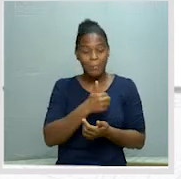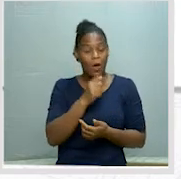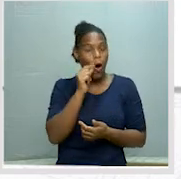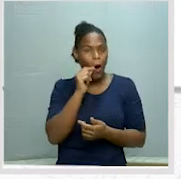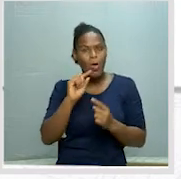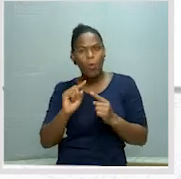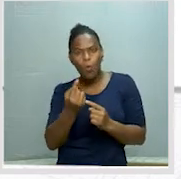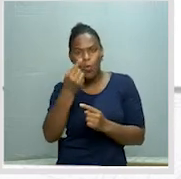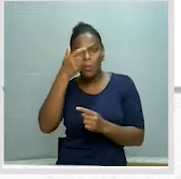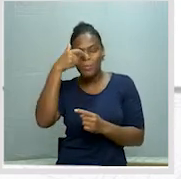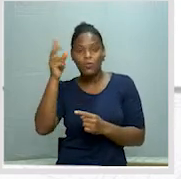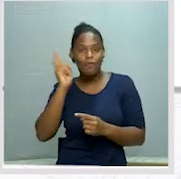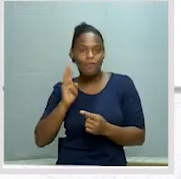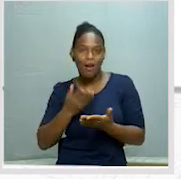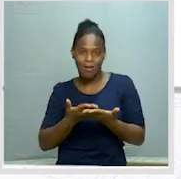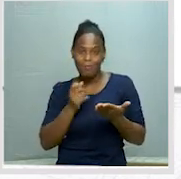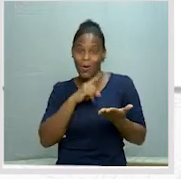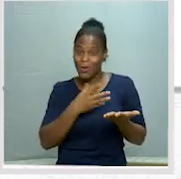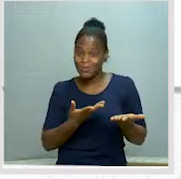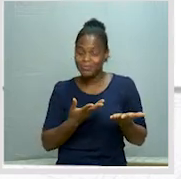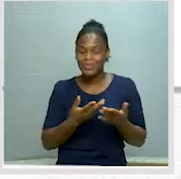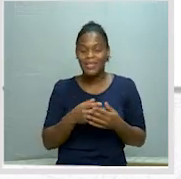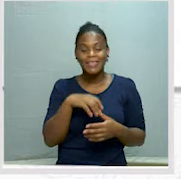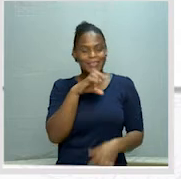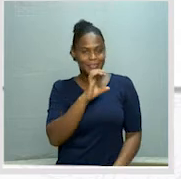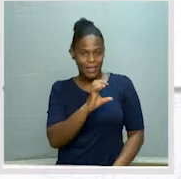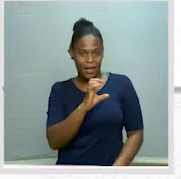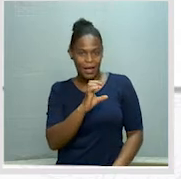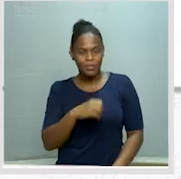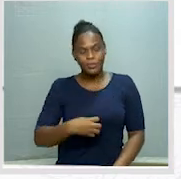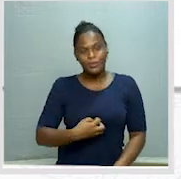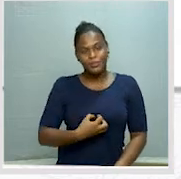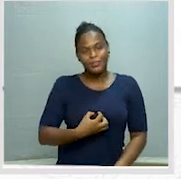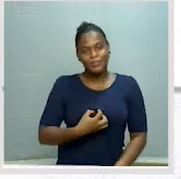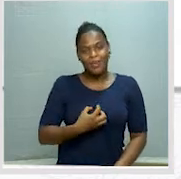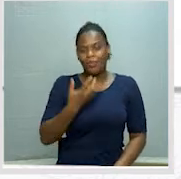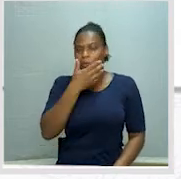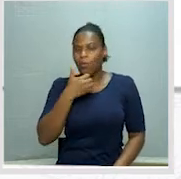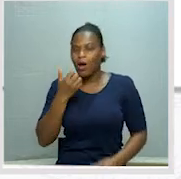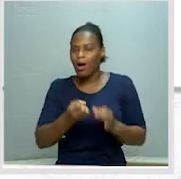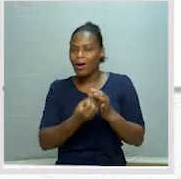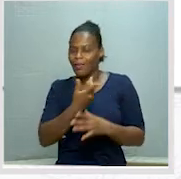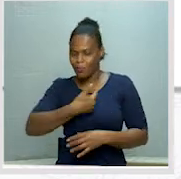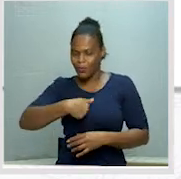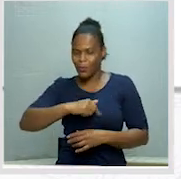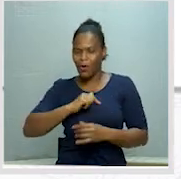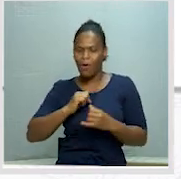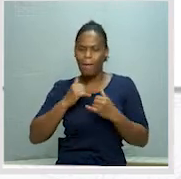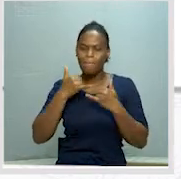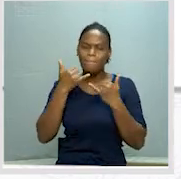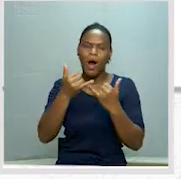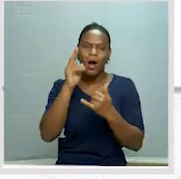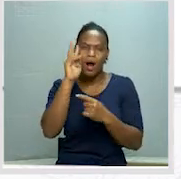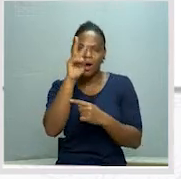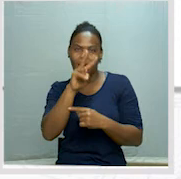o homem é o único ser valorativo. A linha C, o sentimento estético origina em nós após